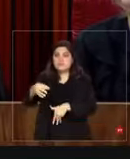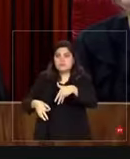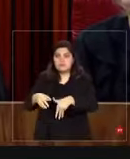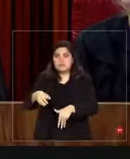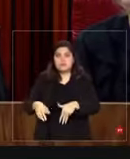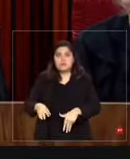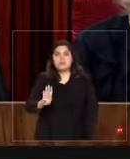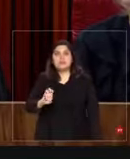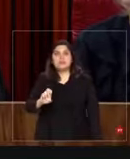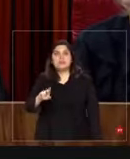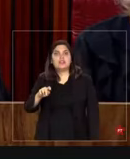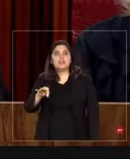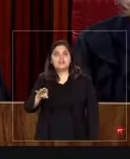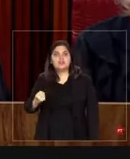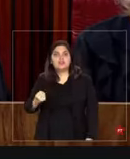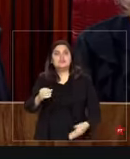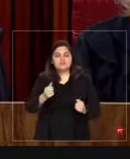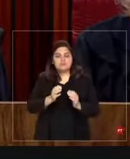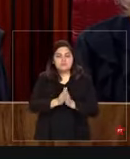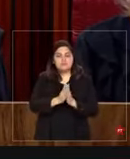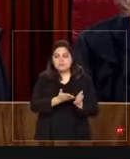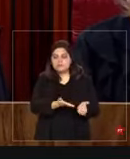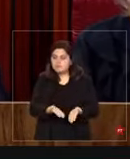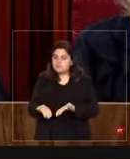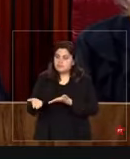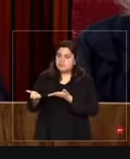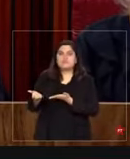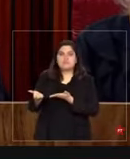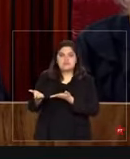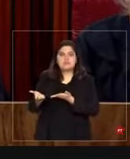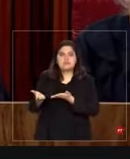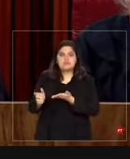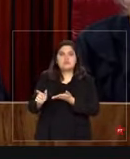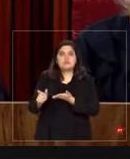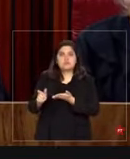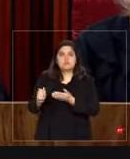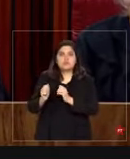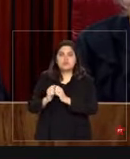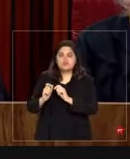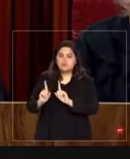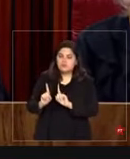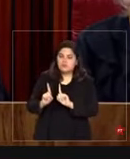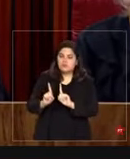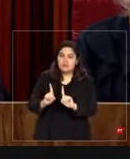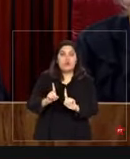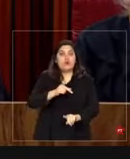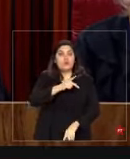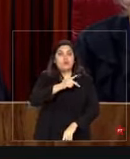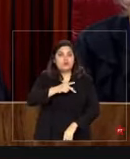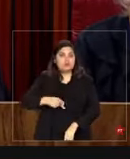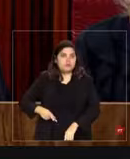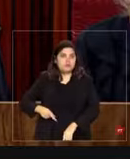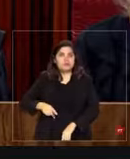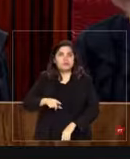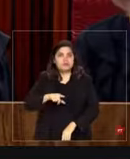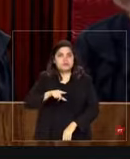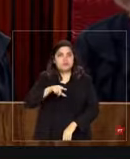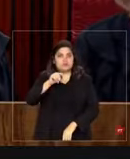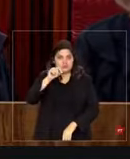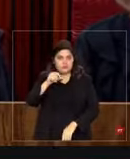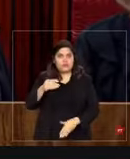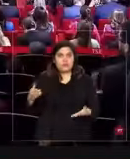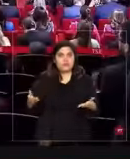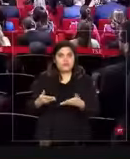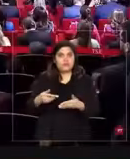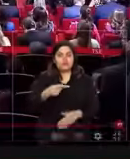Gonçalves, solicito que conduzam ao plenário o excelentíssimo senhor presidente da República Federativa do Brasil eleito, Luiz Inácio